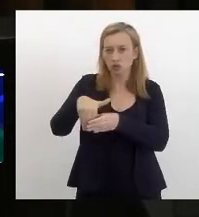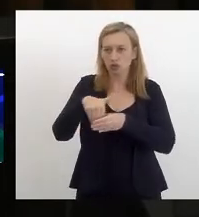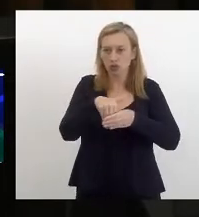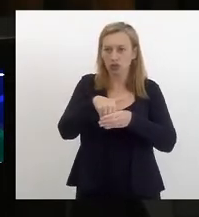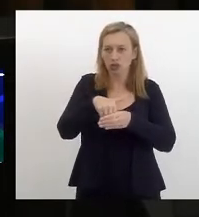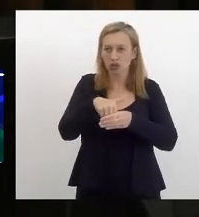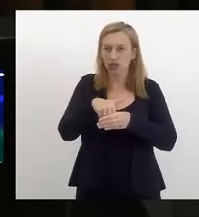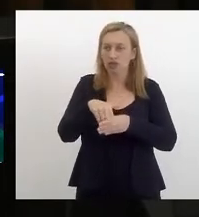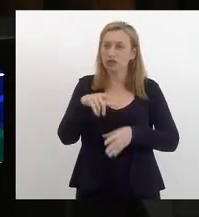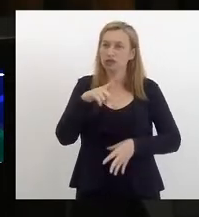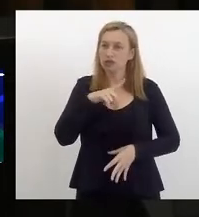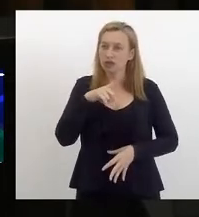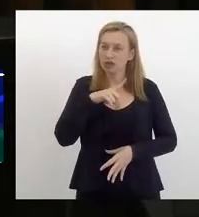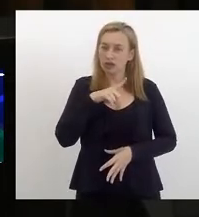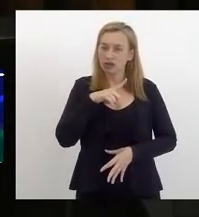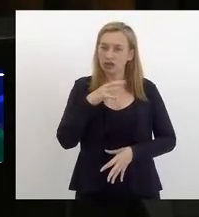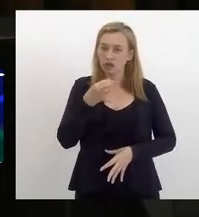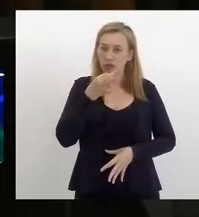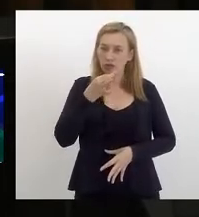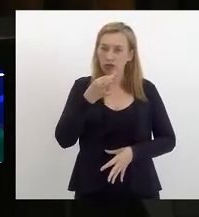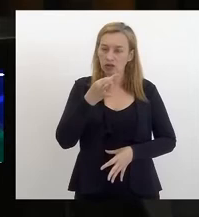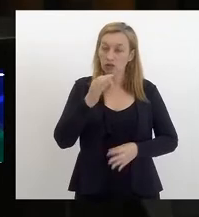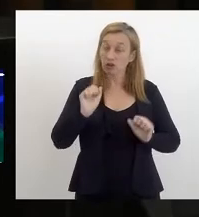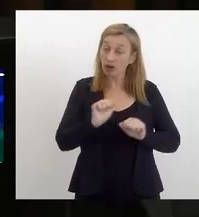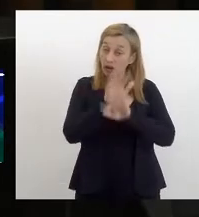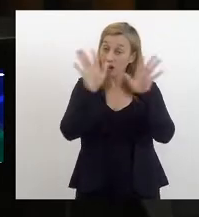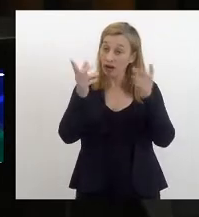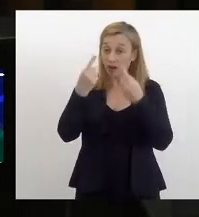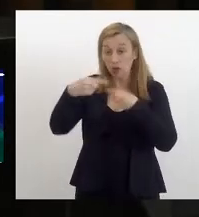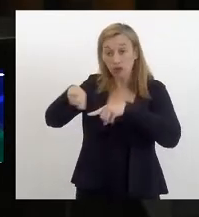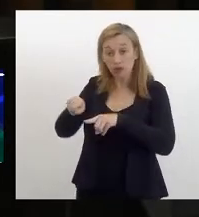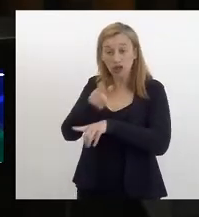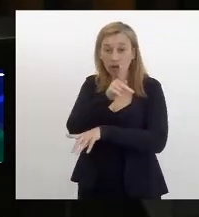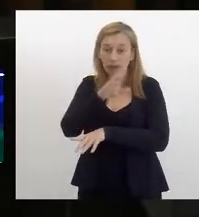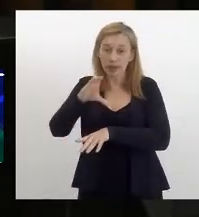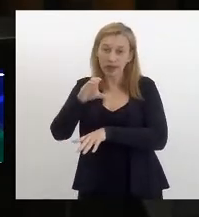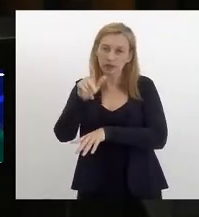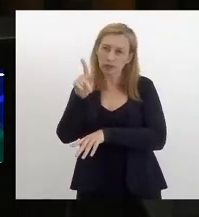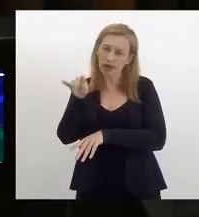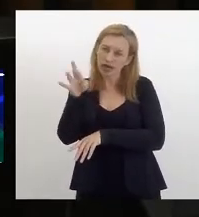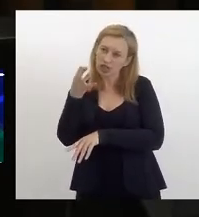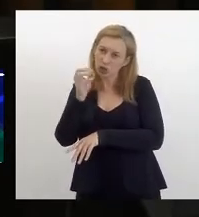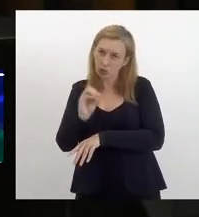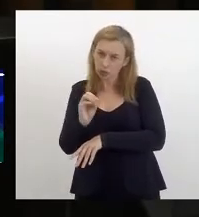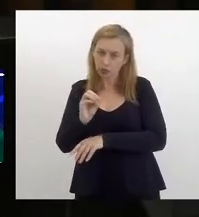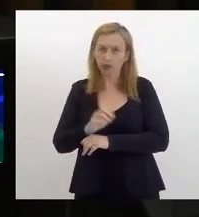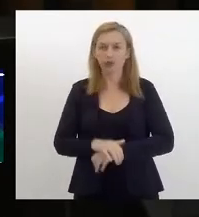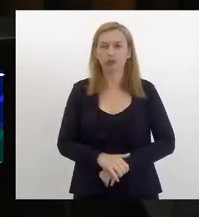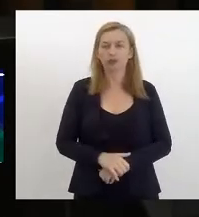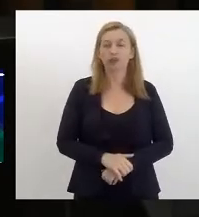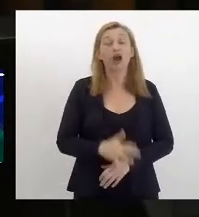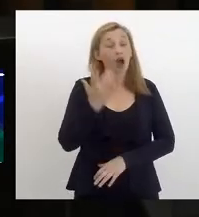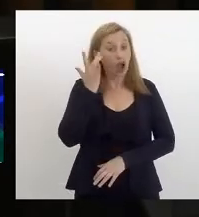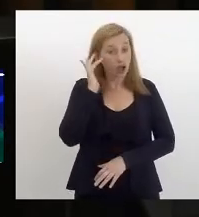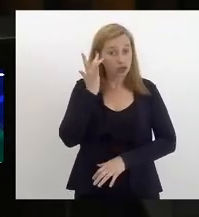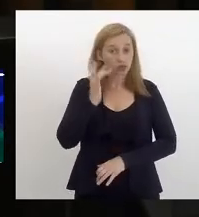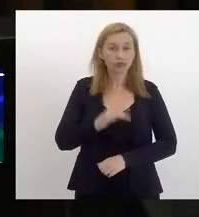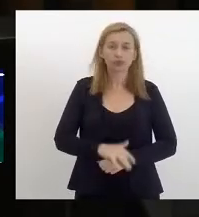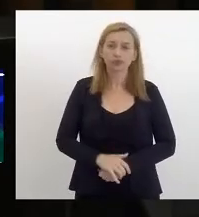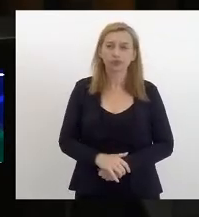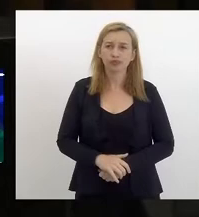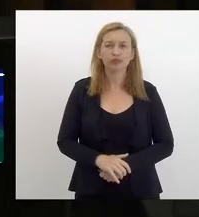posição Clara o contrário à PEC dos precatórios eu acho